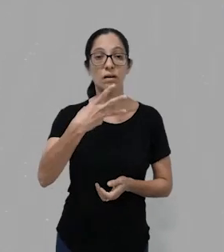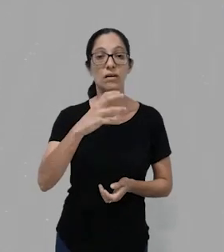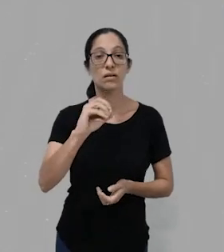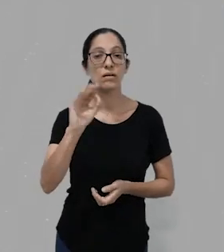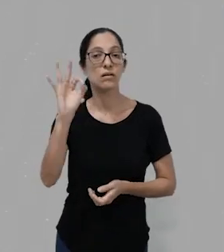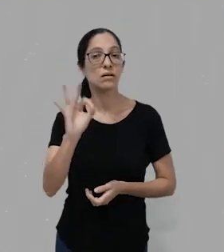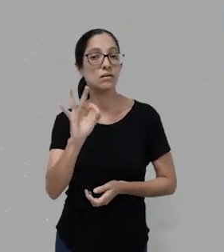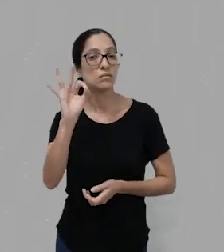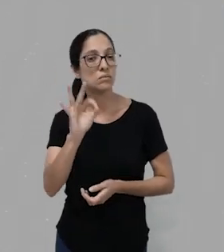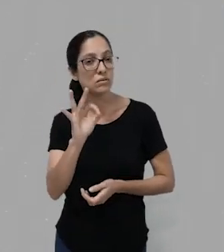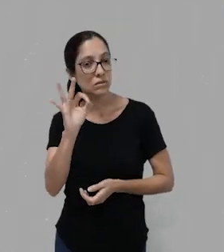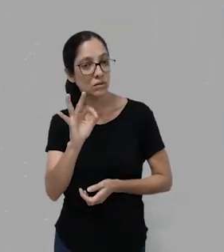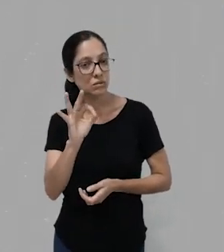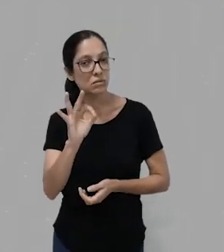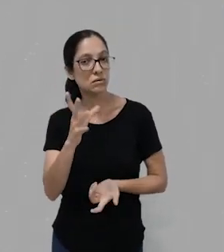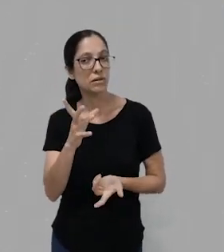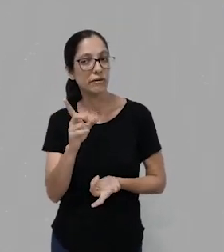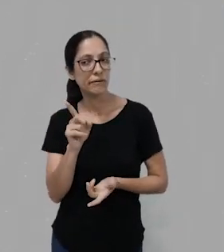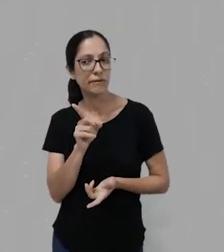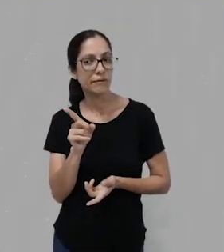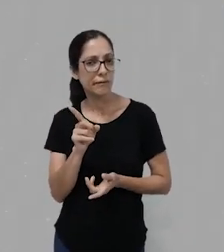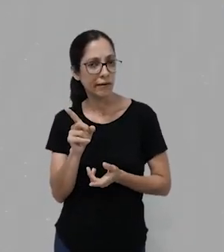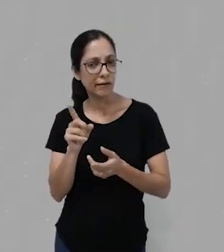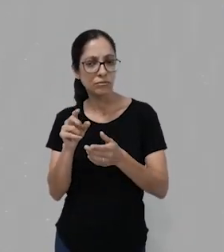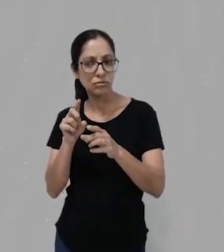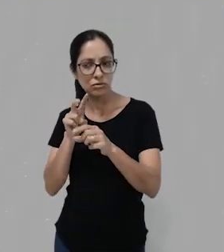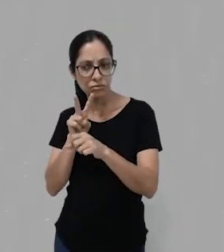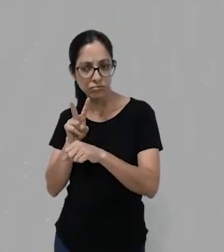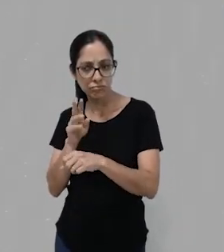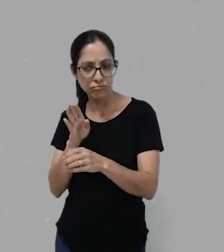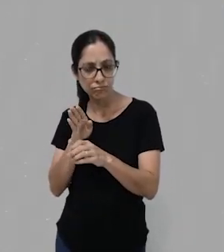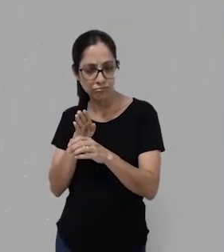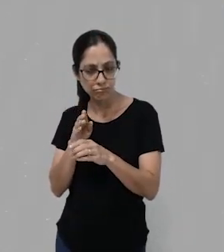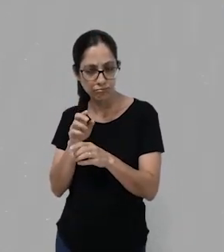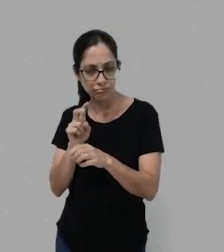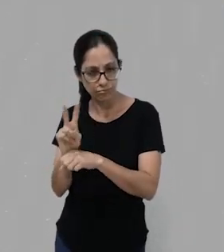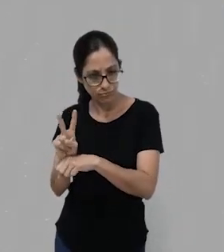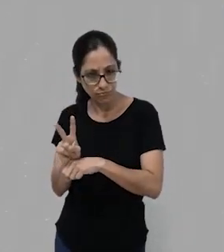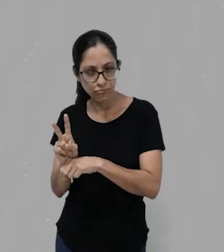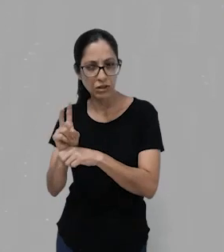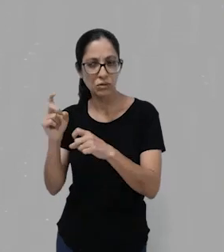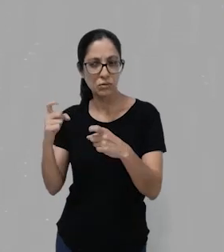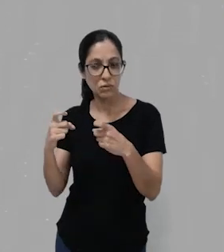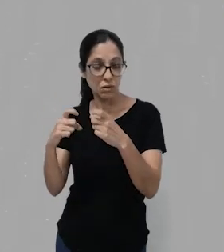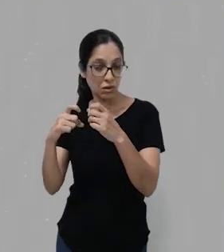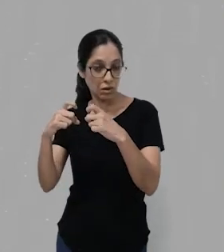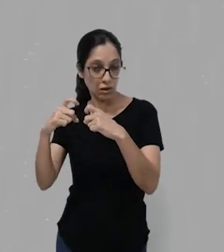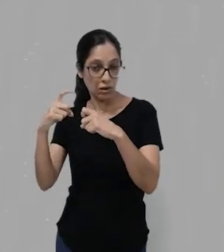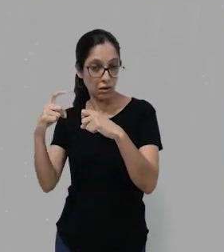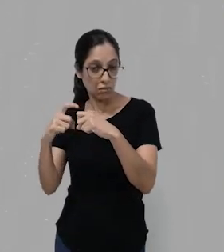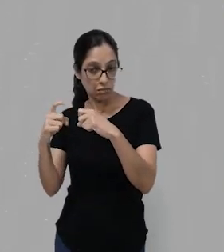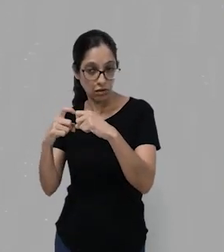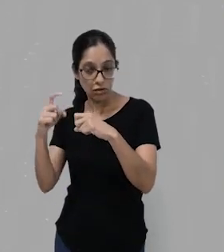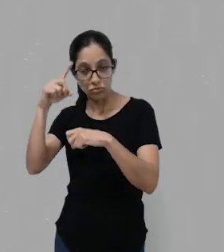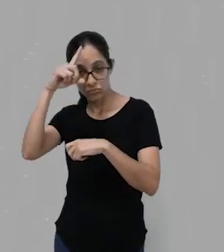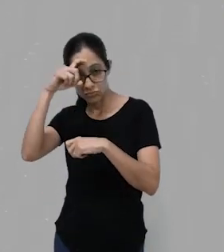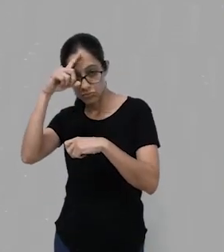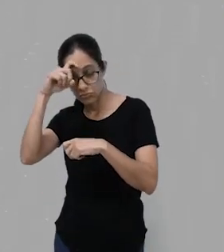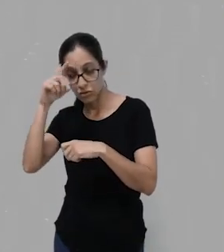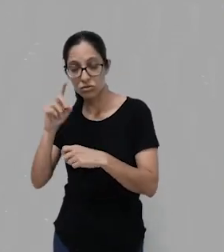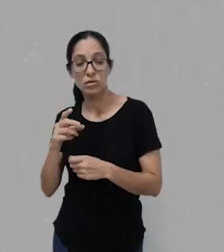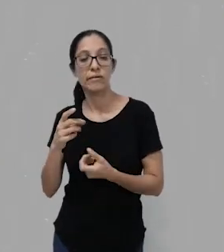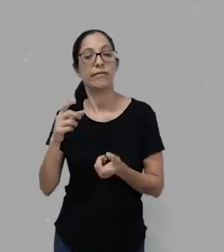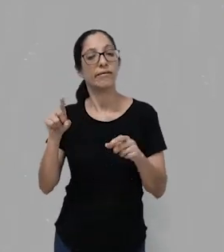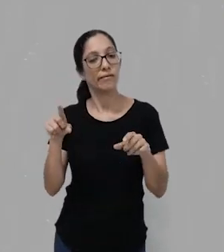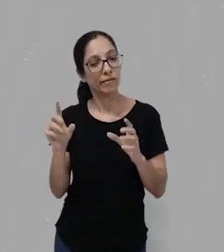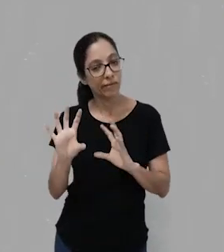30%, galerinha, dos atendimentos hospitalares do mundo hoje são relacionados a acidente de carro. Então é